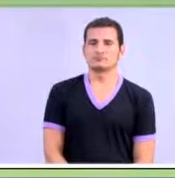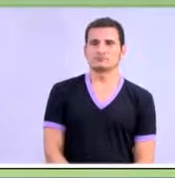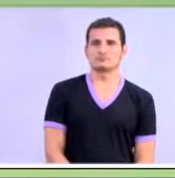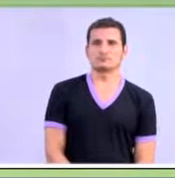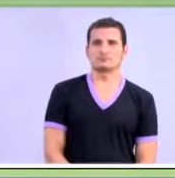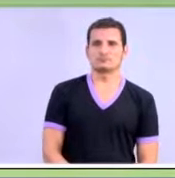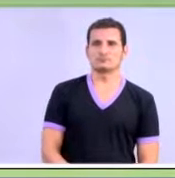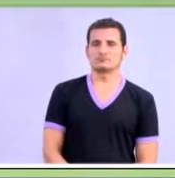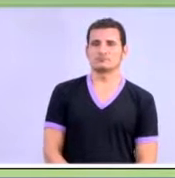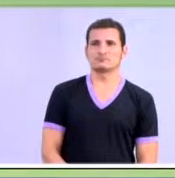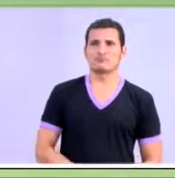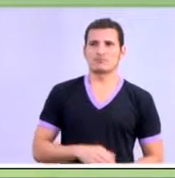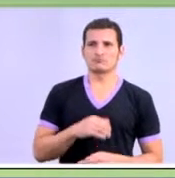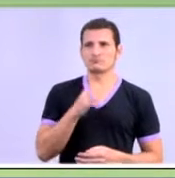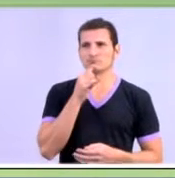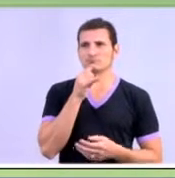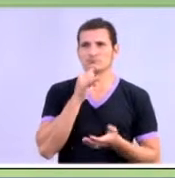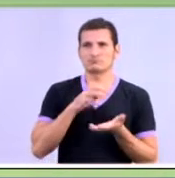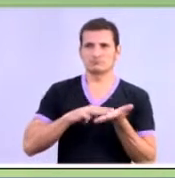correr.